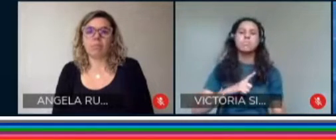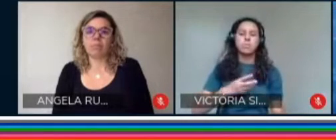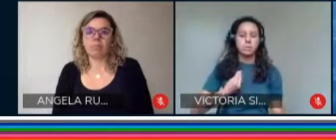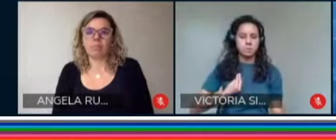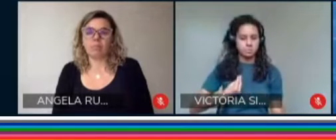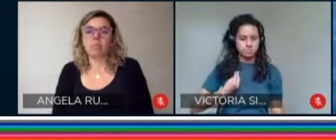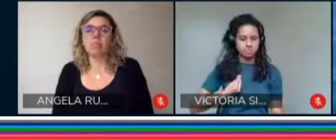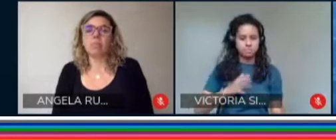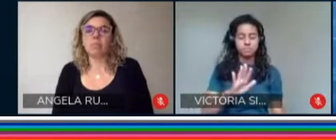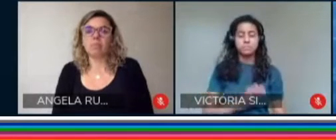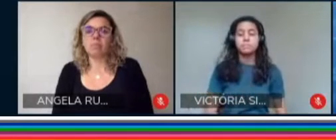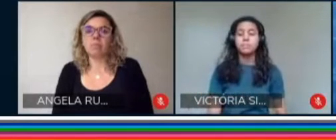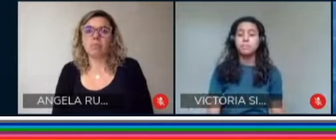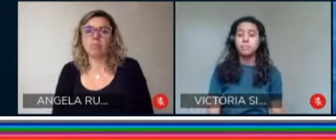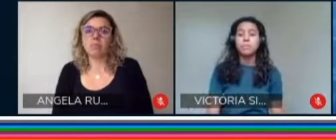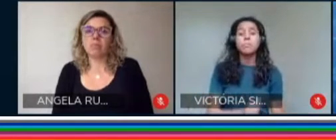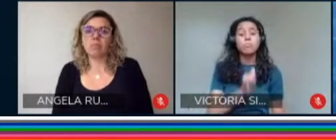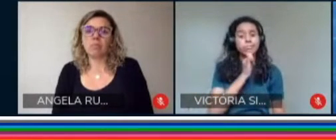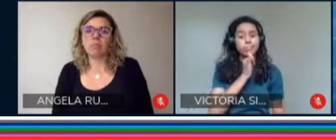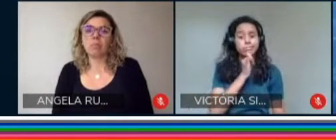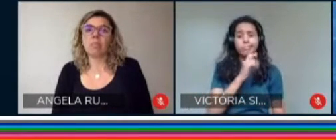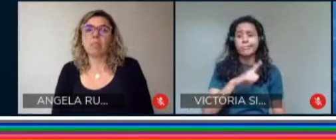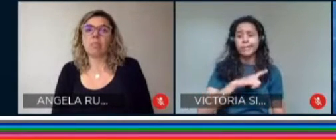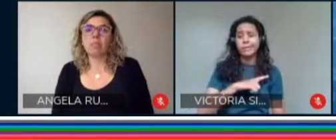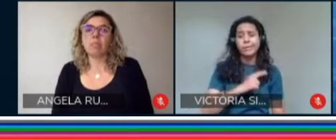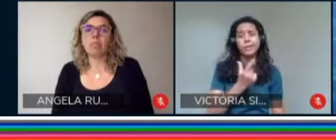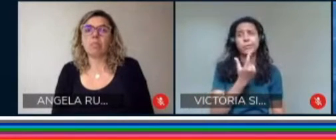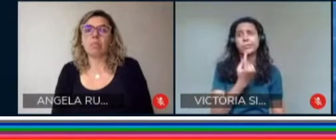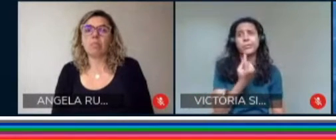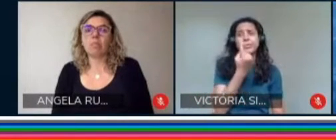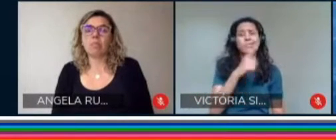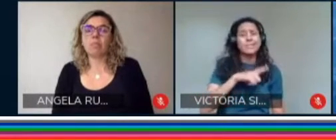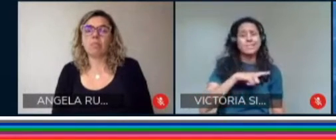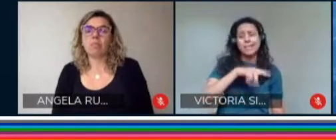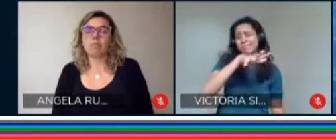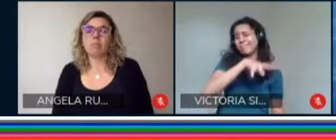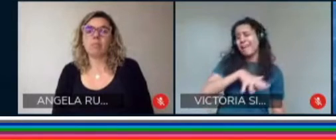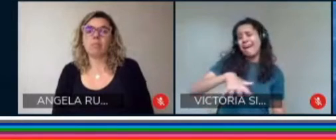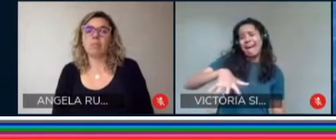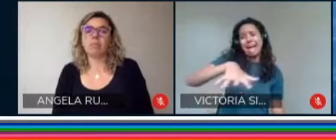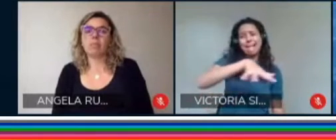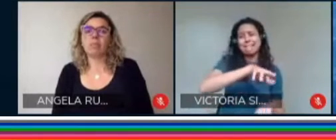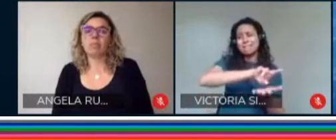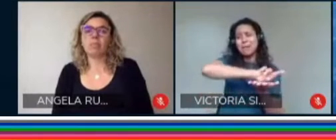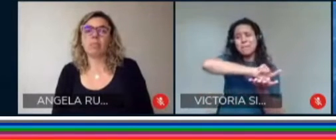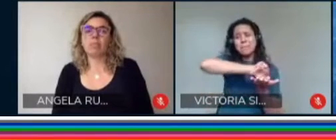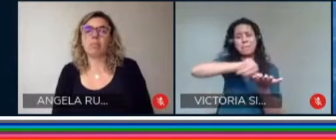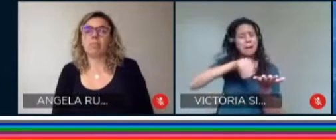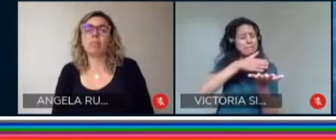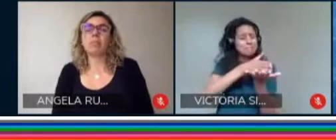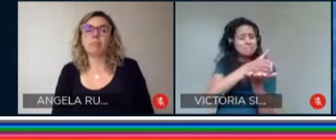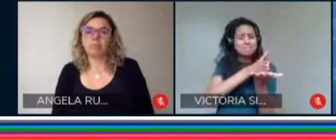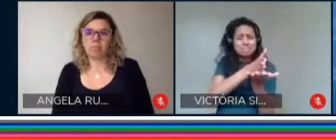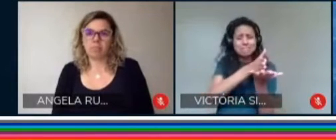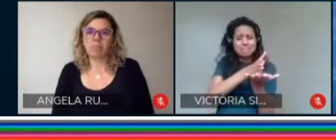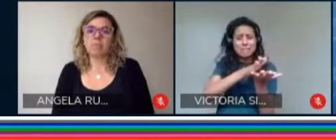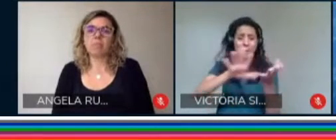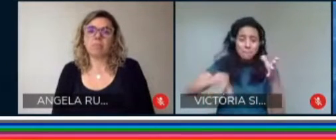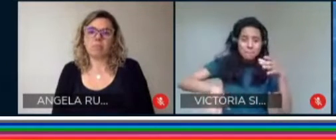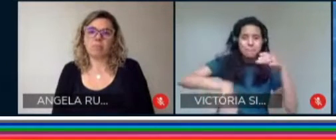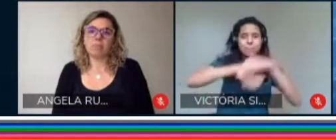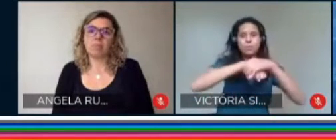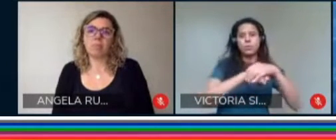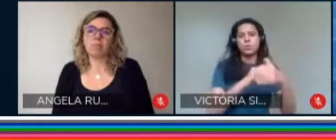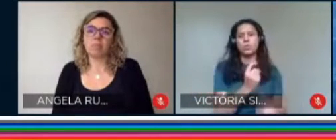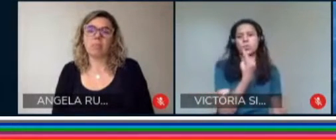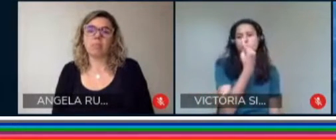Existem bases de dados que são multidisciplinares, quer dizer que elas trazem mais de um assunto, não são especializadas, por exemplo,